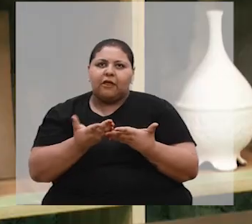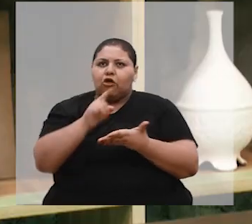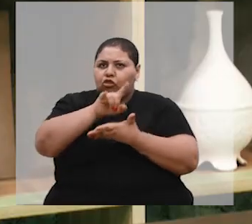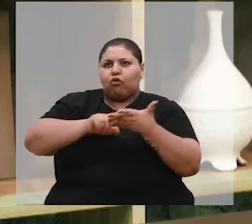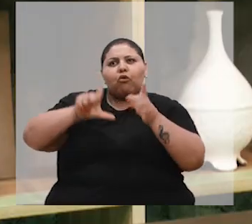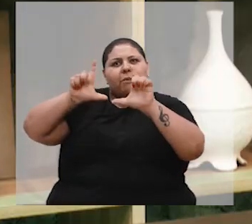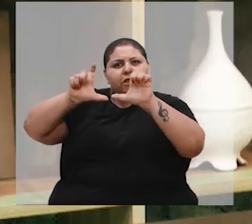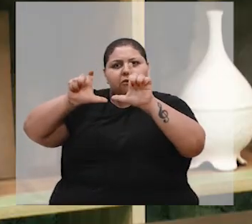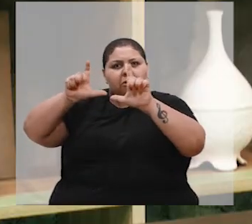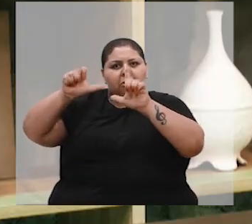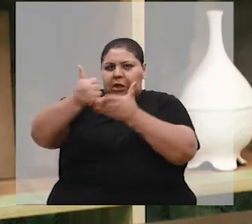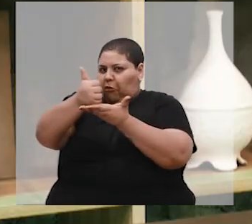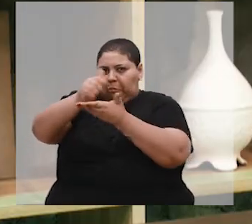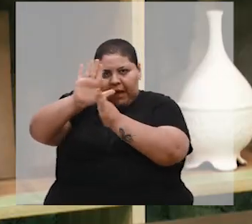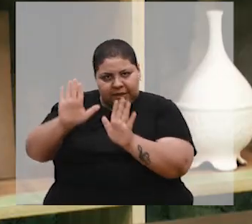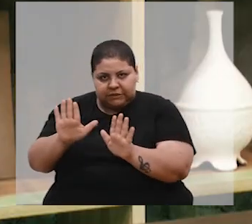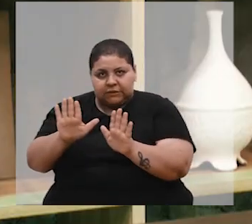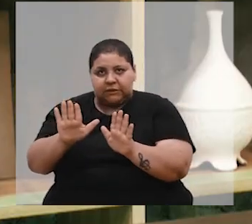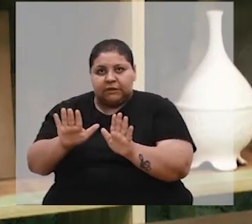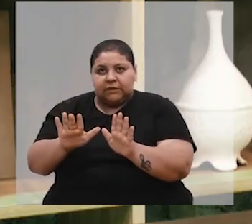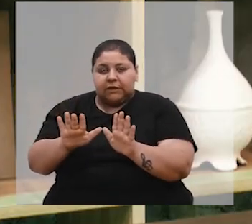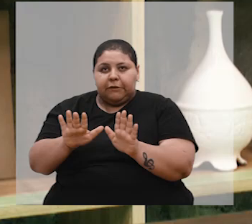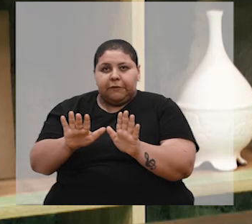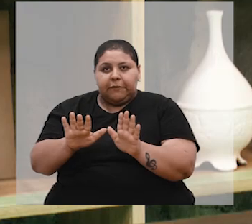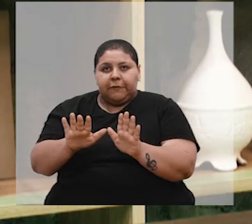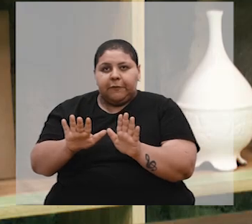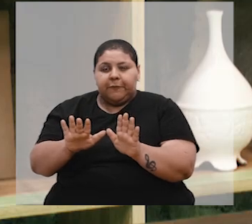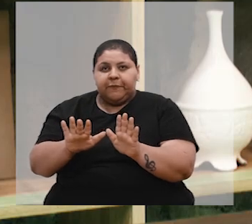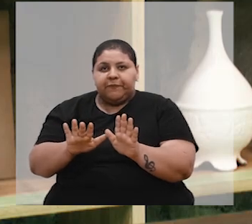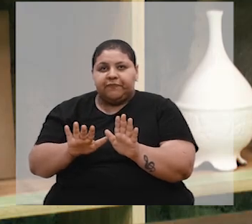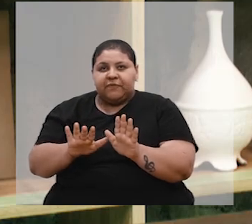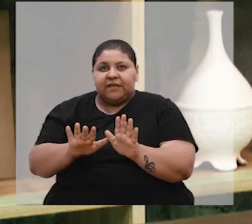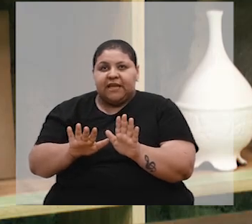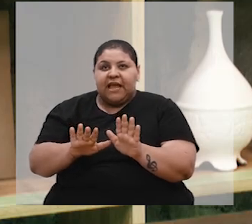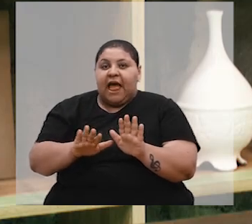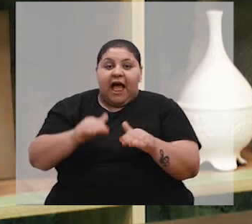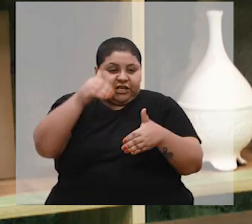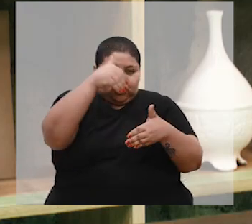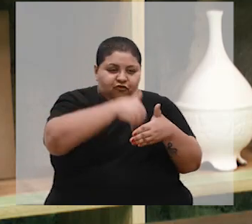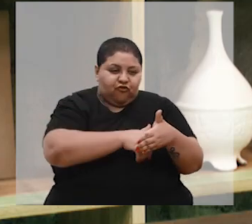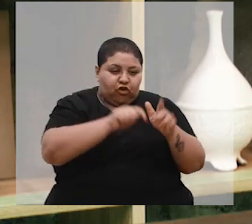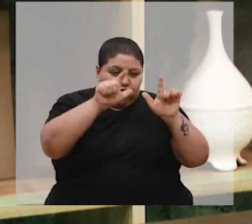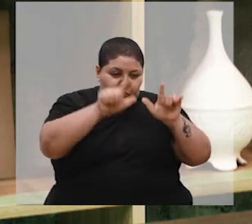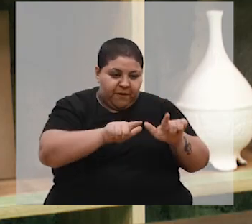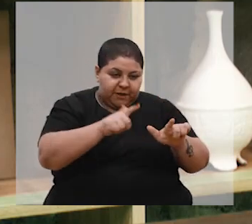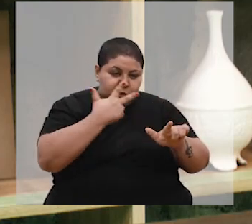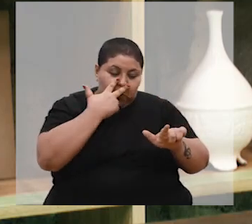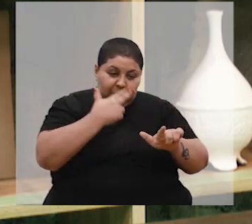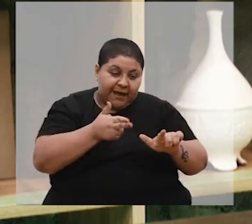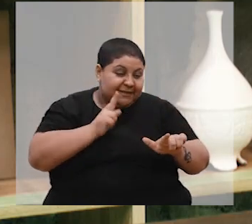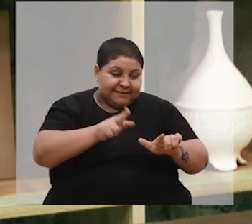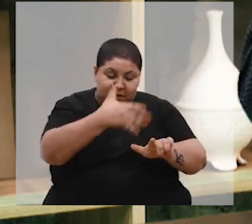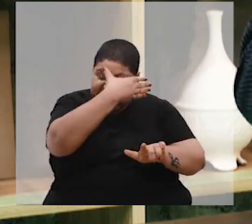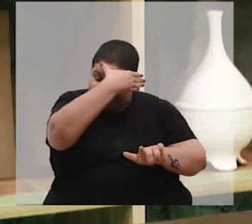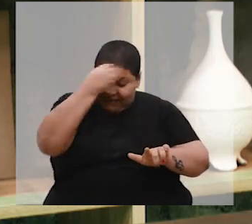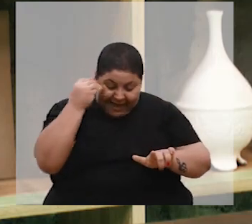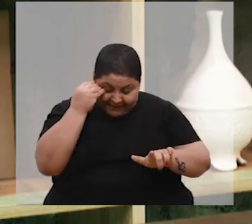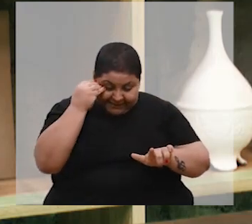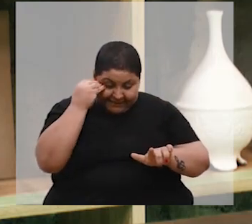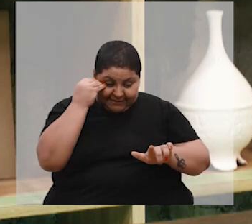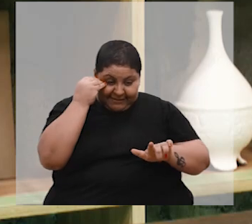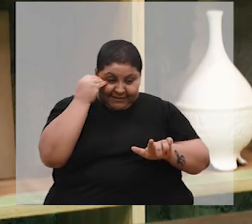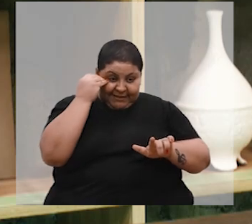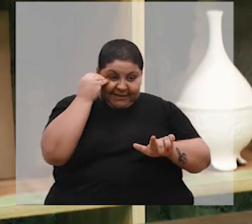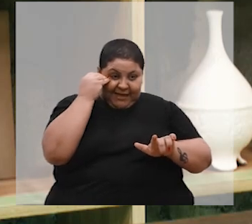documento com foto, que é o principal, Às vezes a gente vota na mesma escola, no mesmo lugar há tanto tempo que nem precisa mais saber qual que é a seção, qual